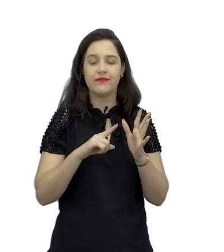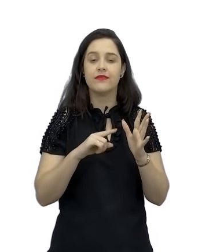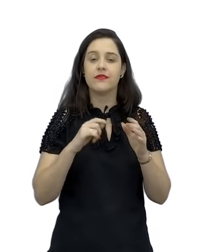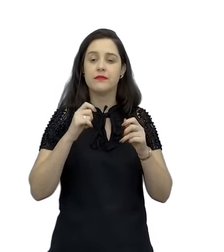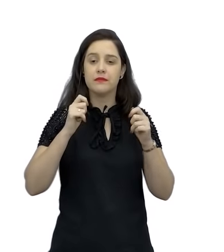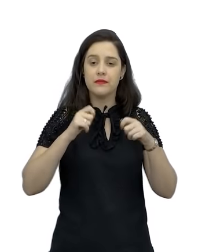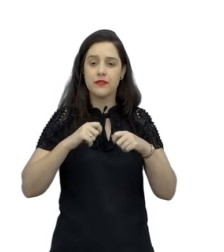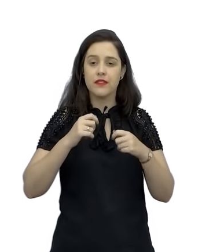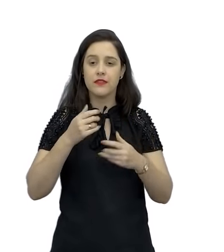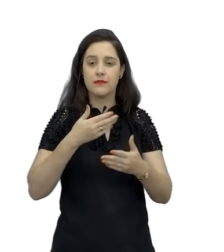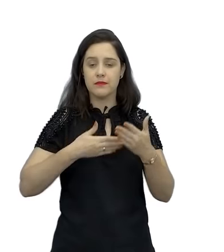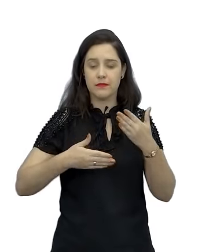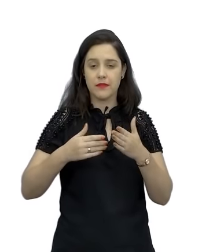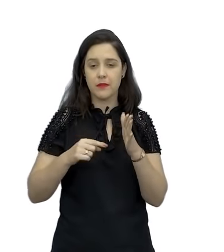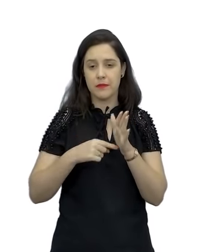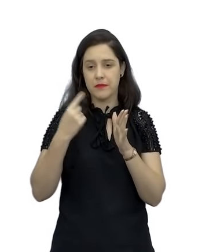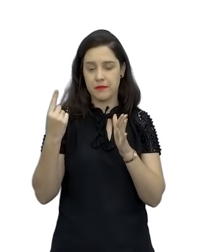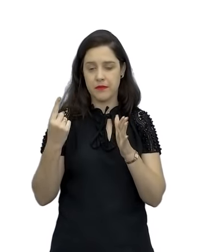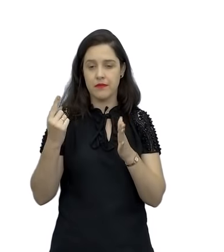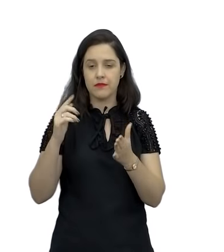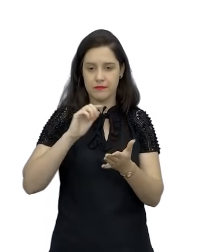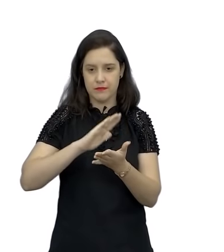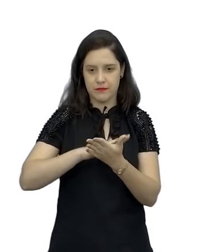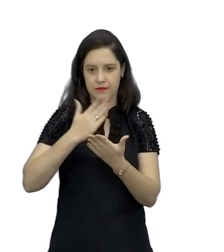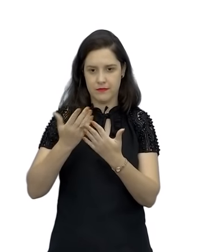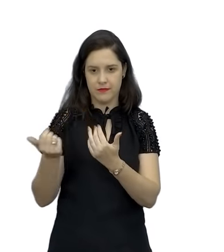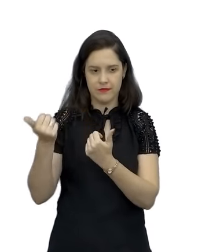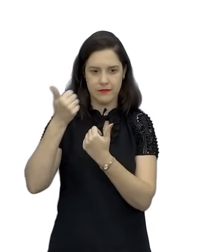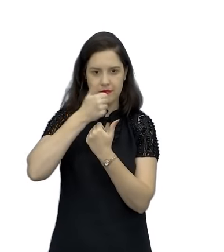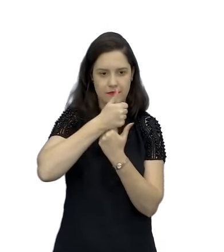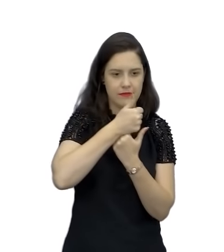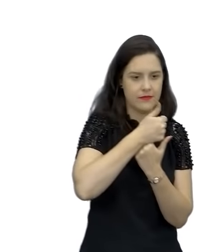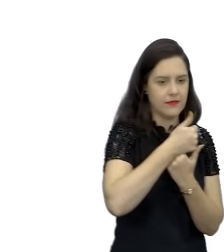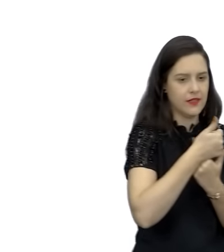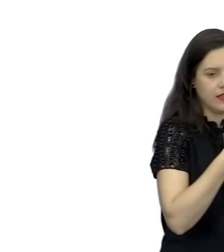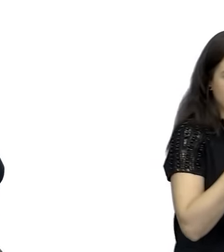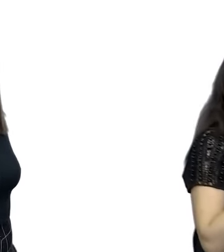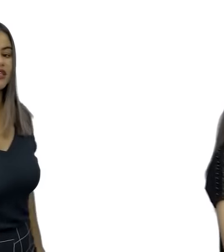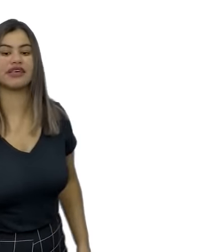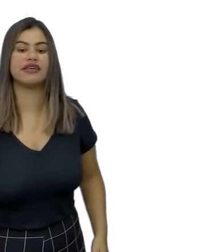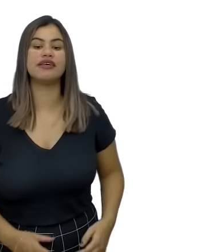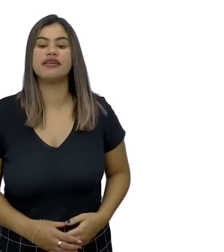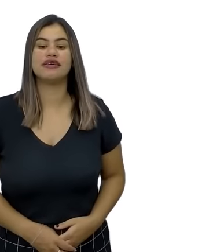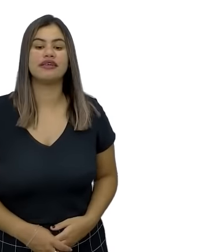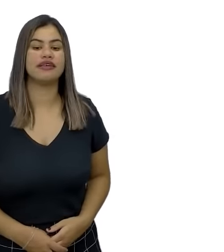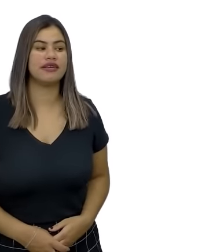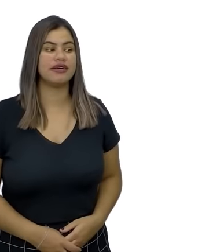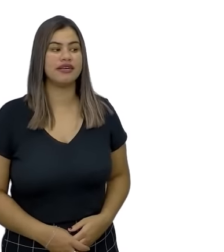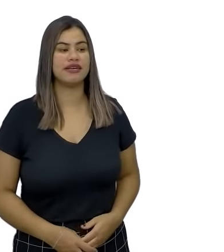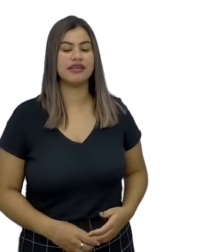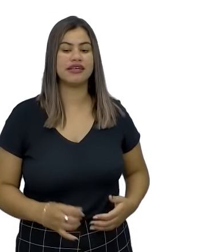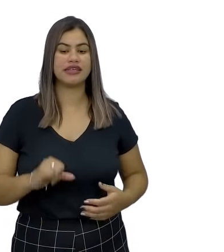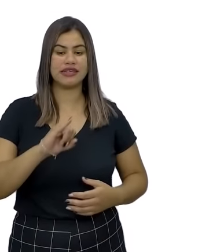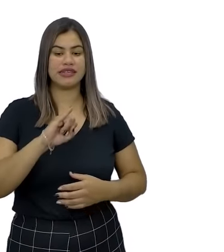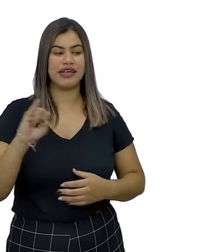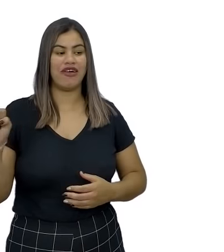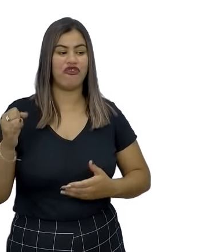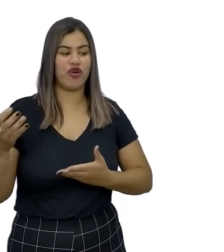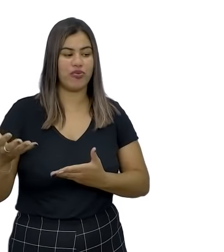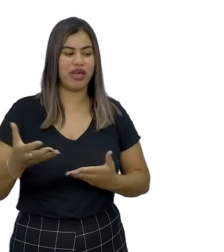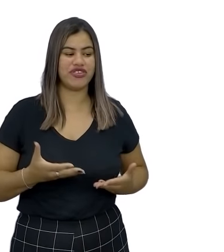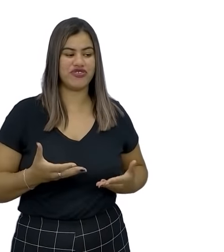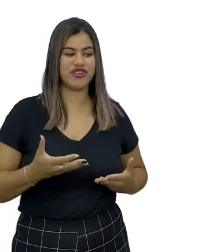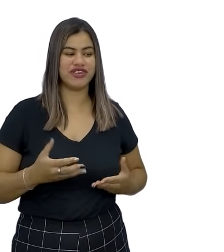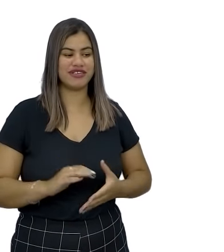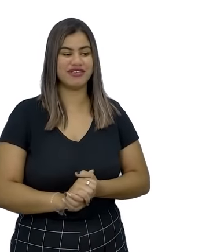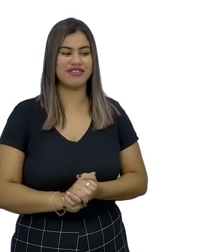a família Ferreira fossem convidados 23 pessoas ao invés de 24, a gente pode trazer essa questão depois, e